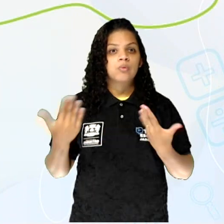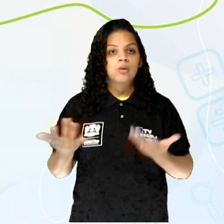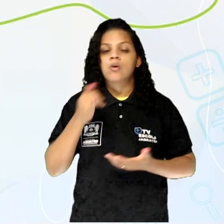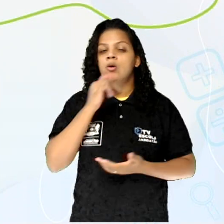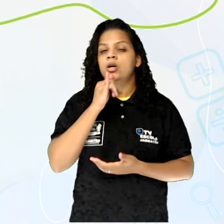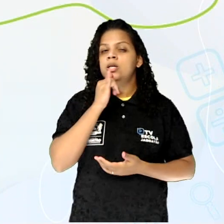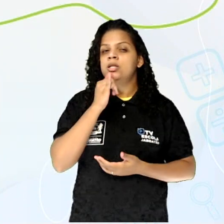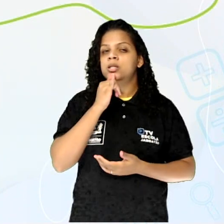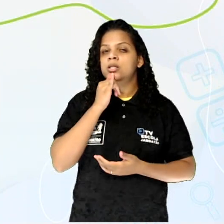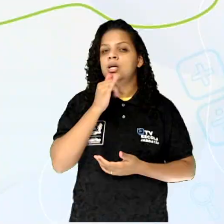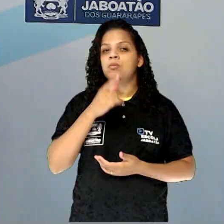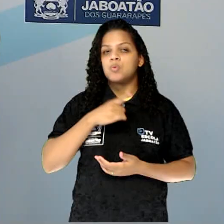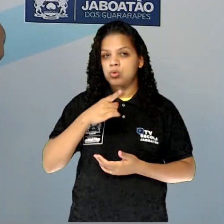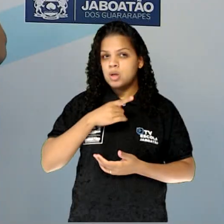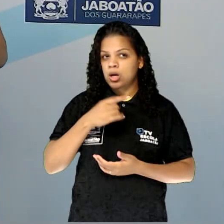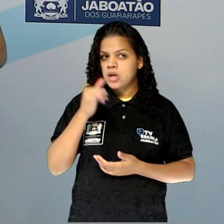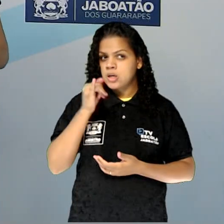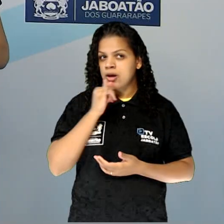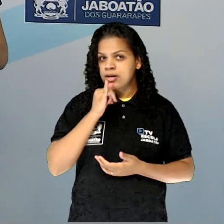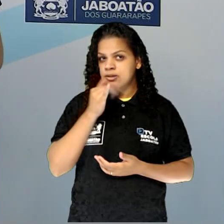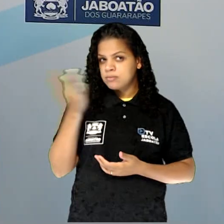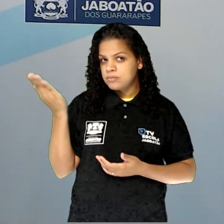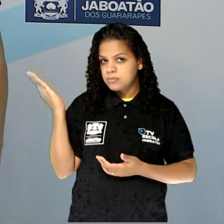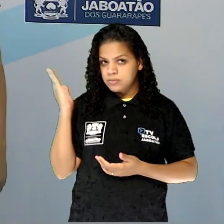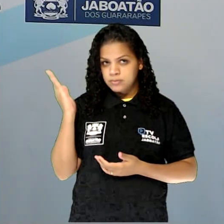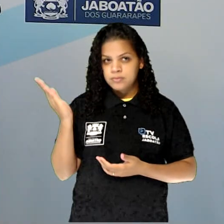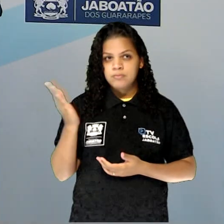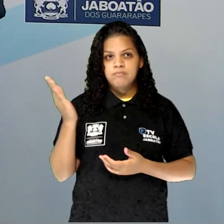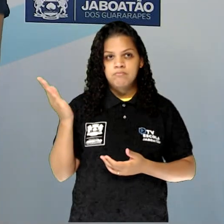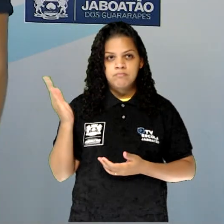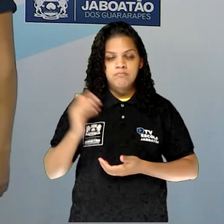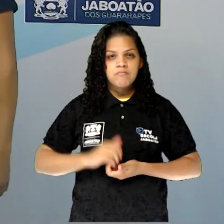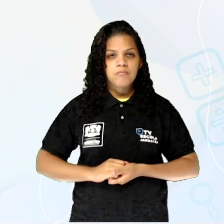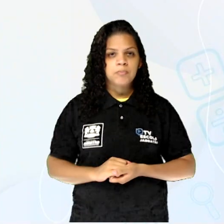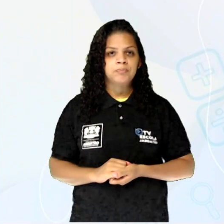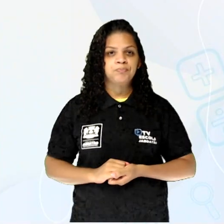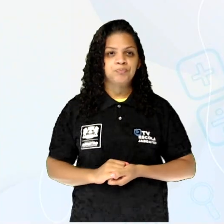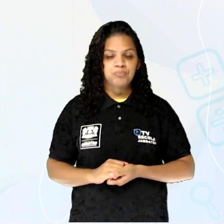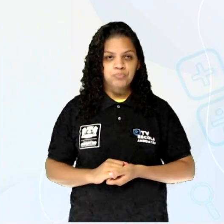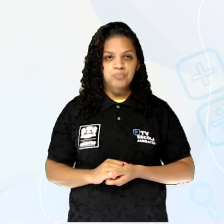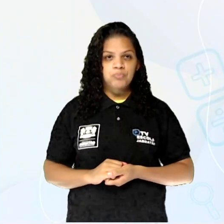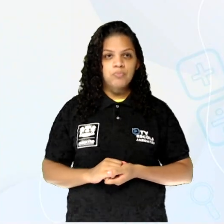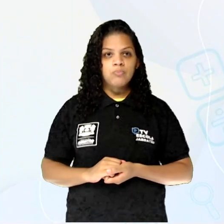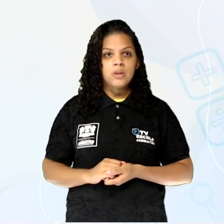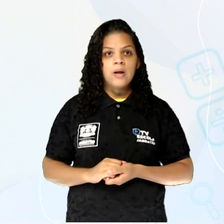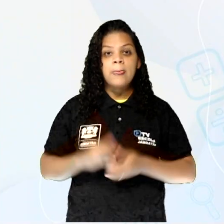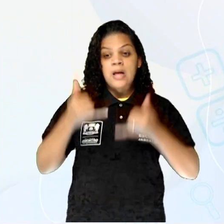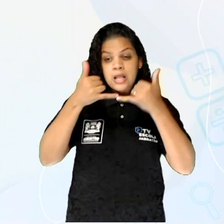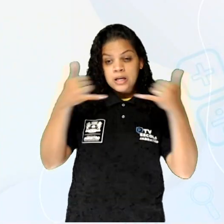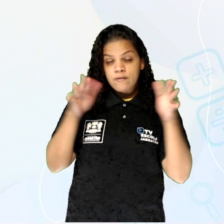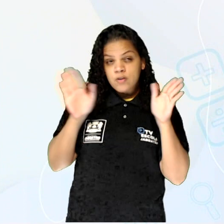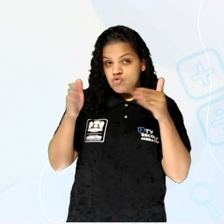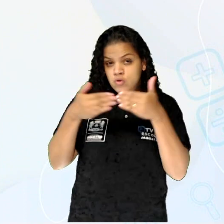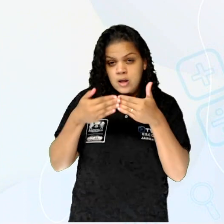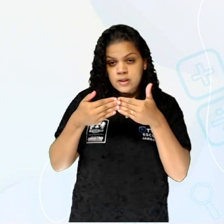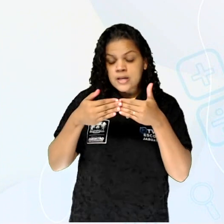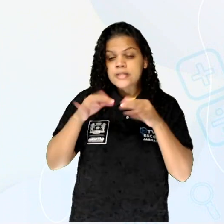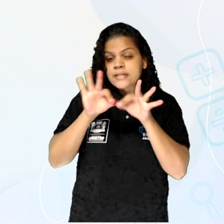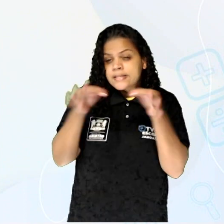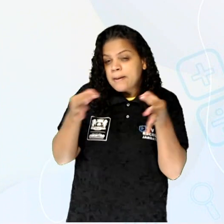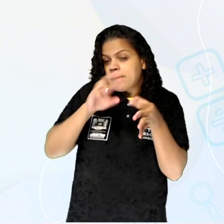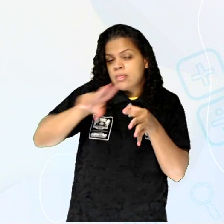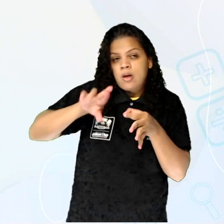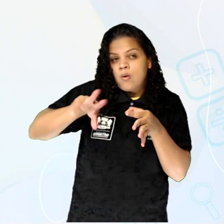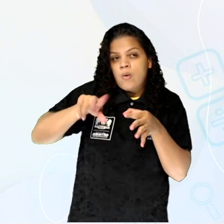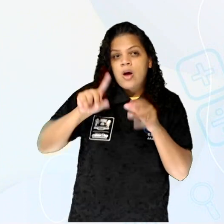de linhas fechadas simples e as linhas fechadas não simples são